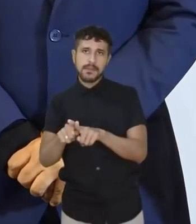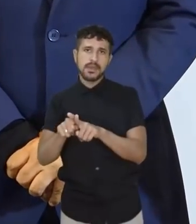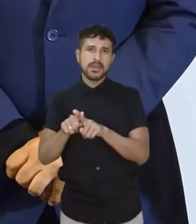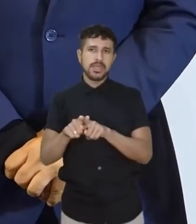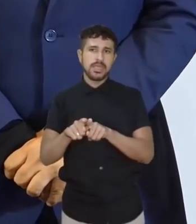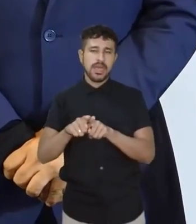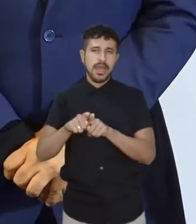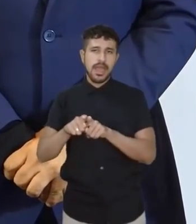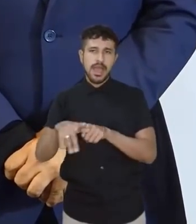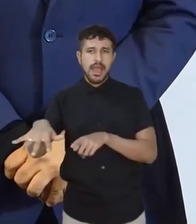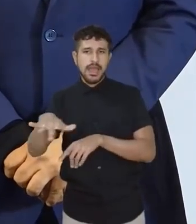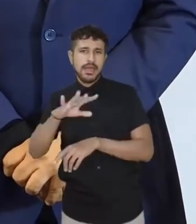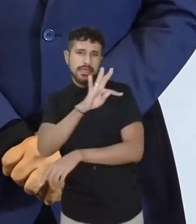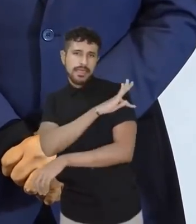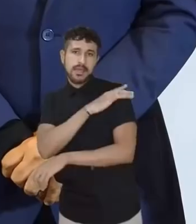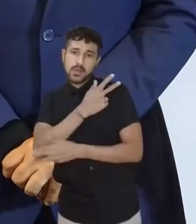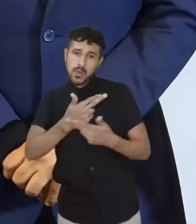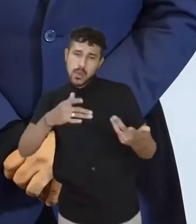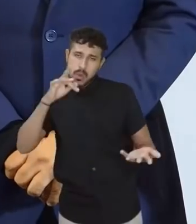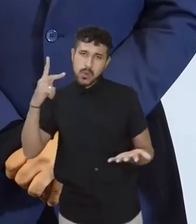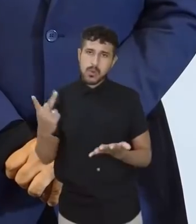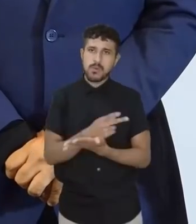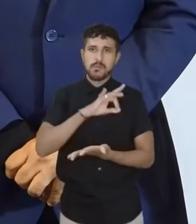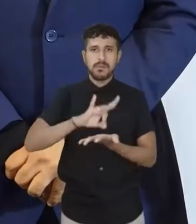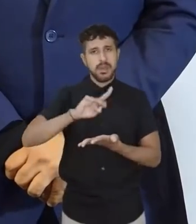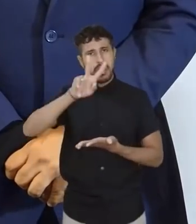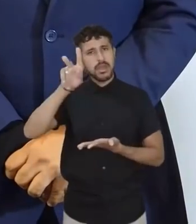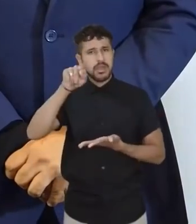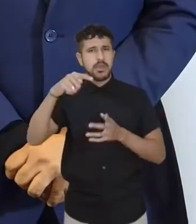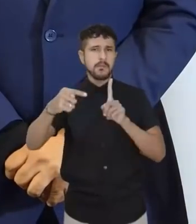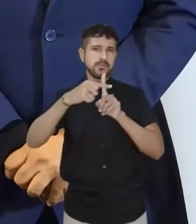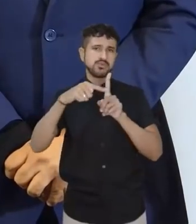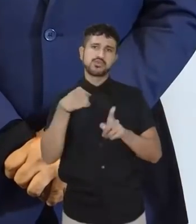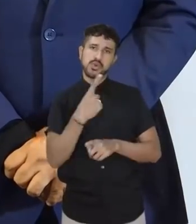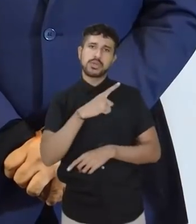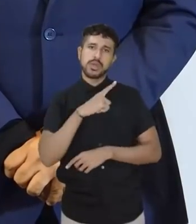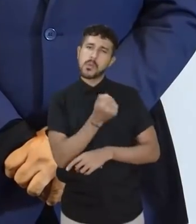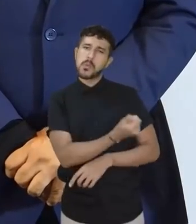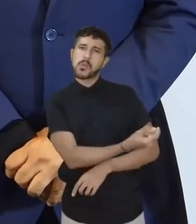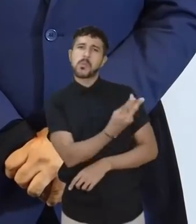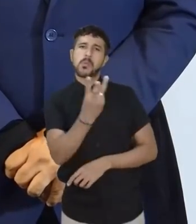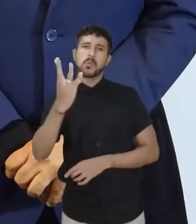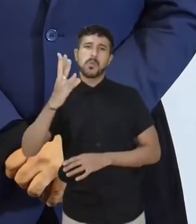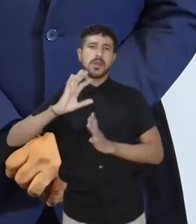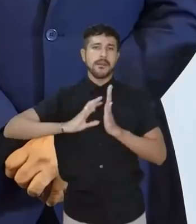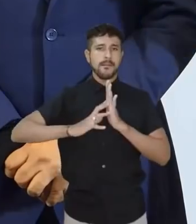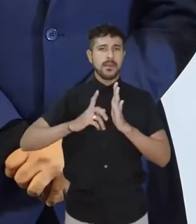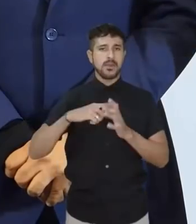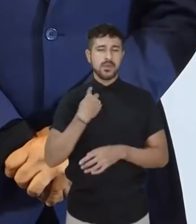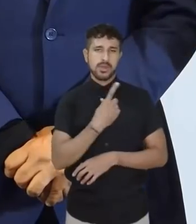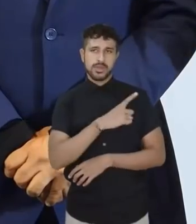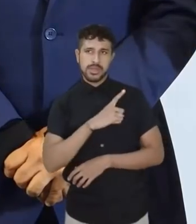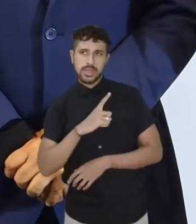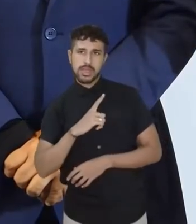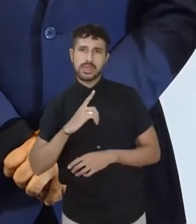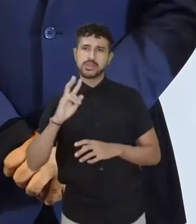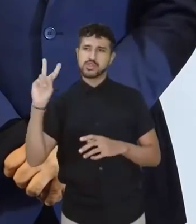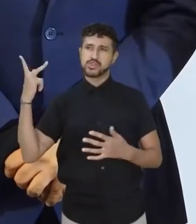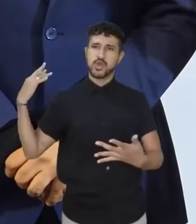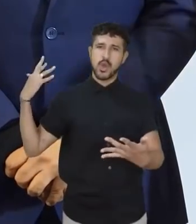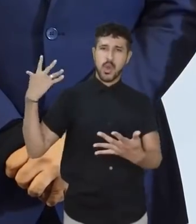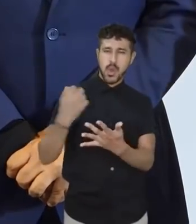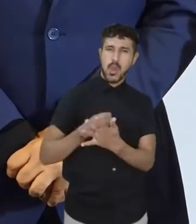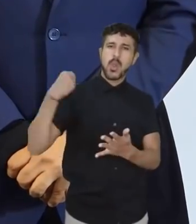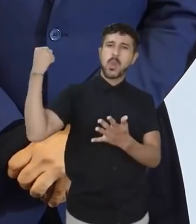coisas acontecerem. Acho que essa é uma vantagem que nós temos, né? Pelo número de partidos que a gente tem aqui, pelo histórico de militância, de luta,